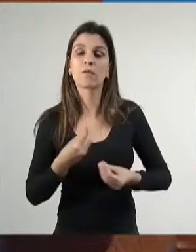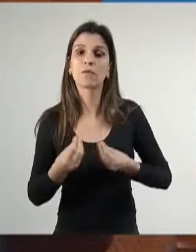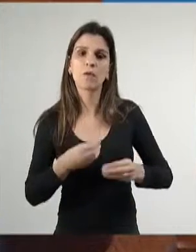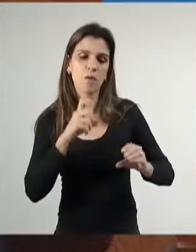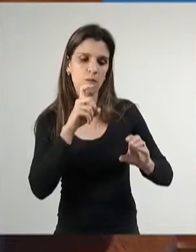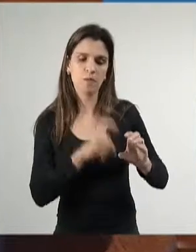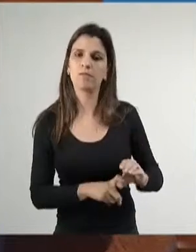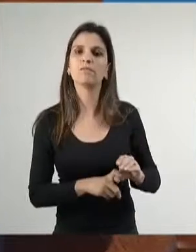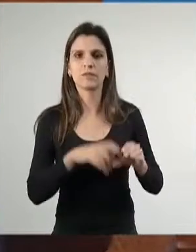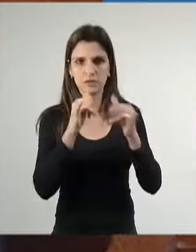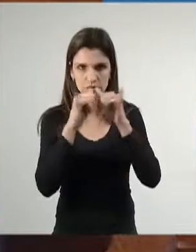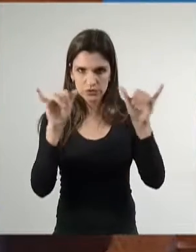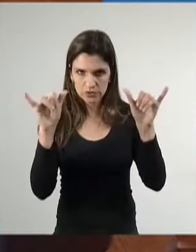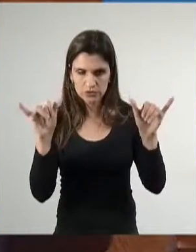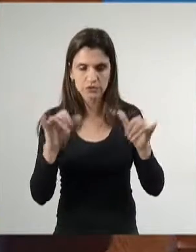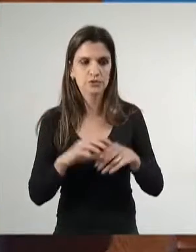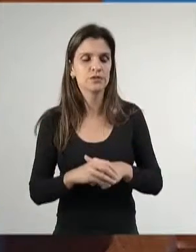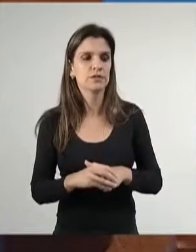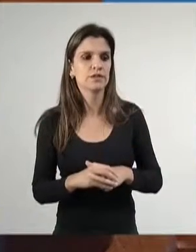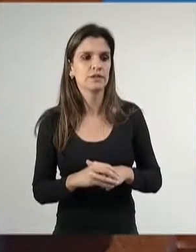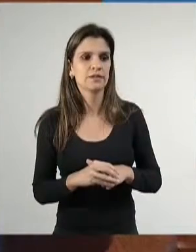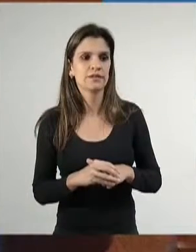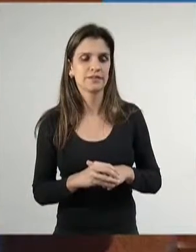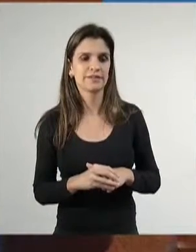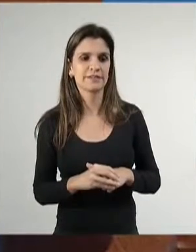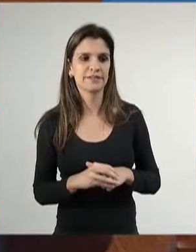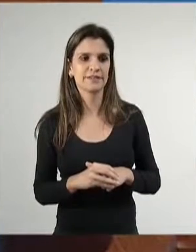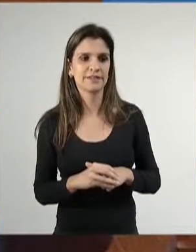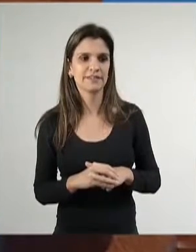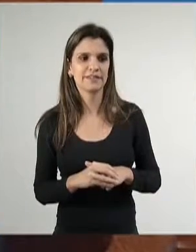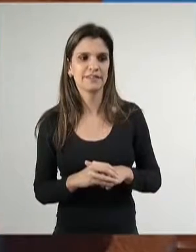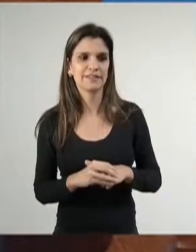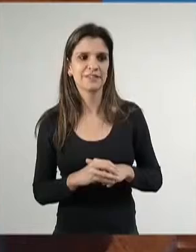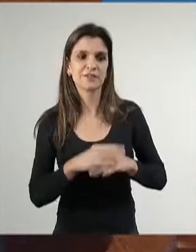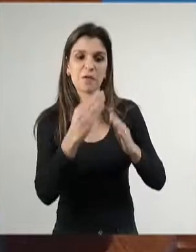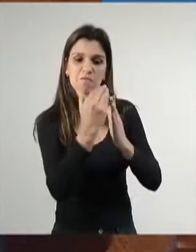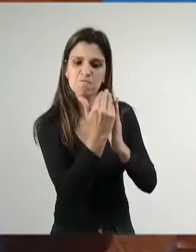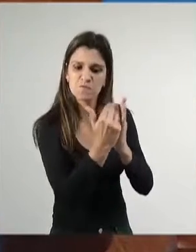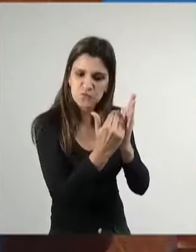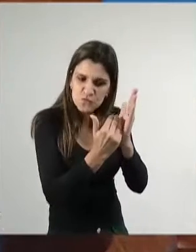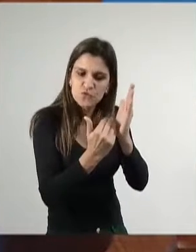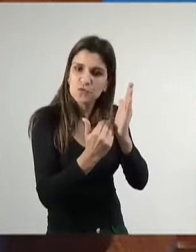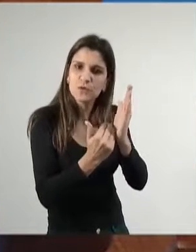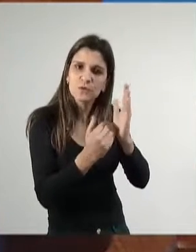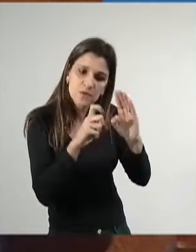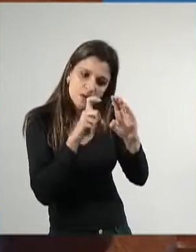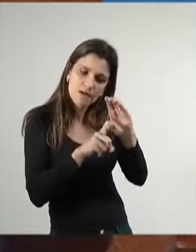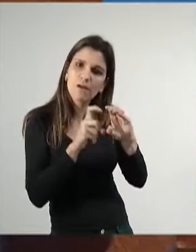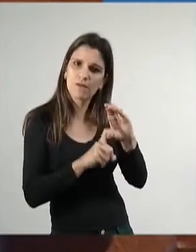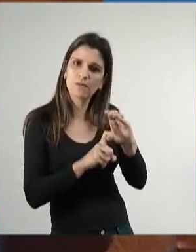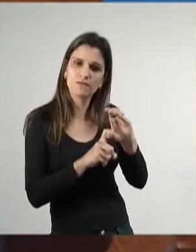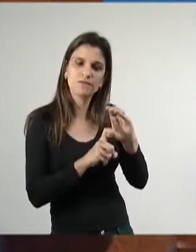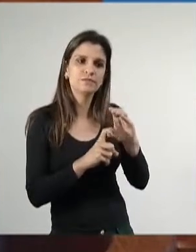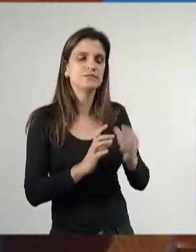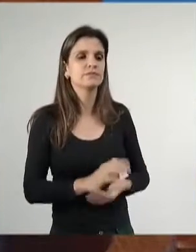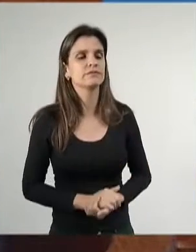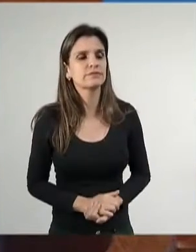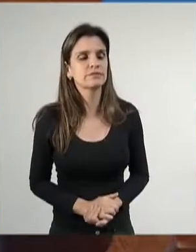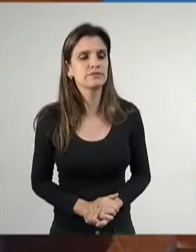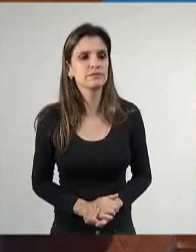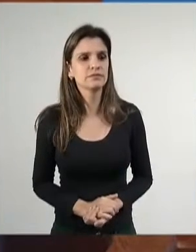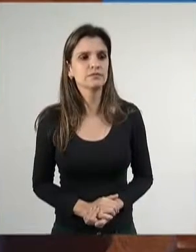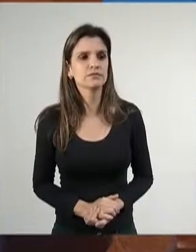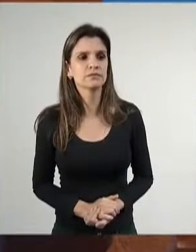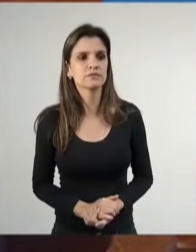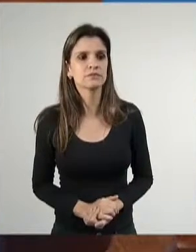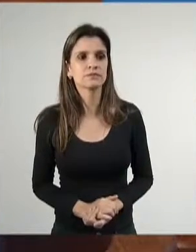lá também seja aprovada essa proposta e entre em vigor para beneficiar mais e mais pessoas, porque nós